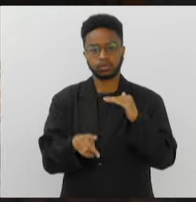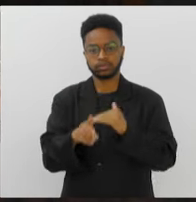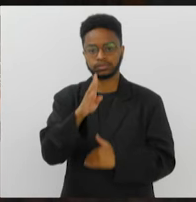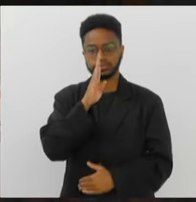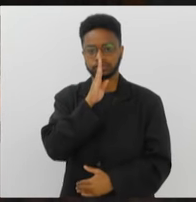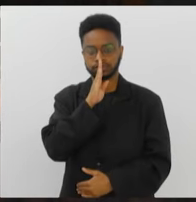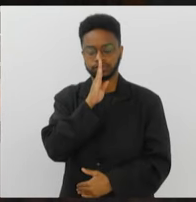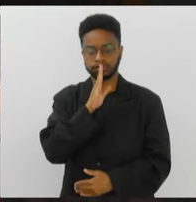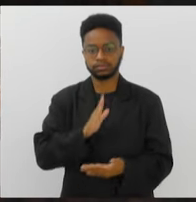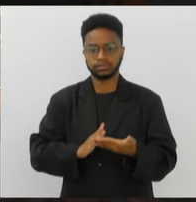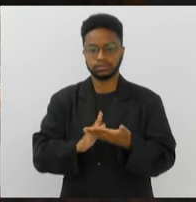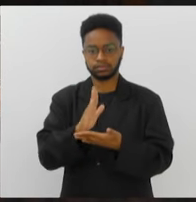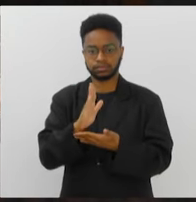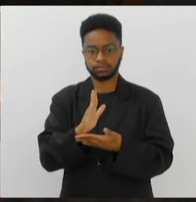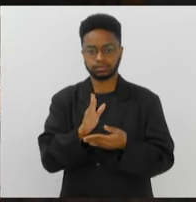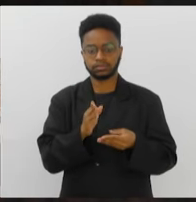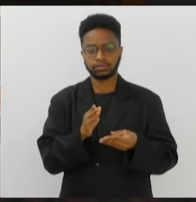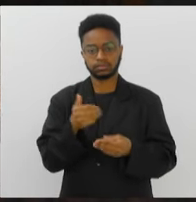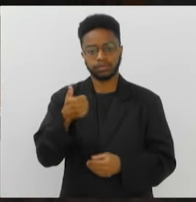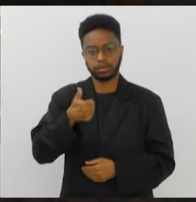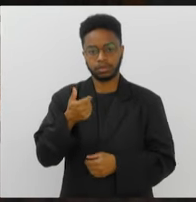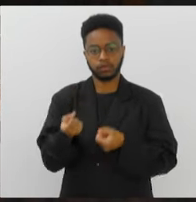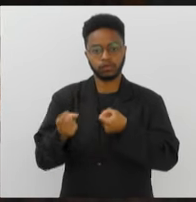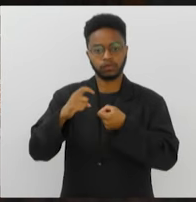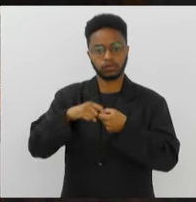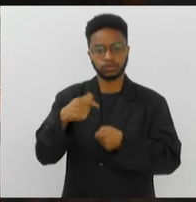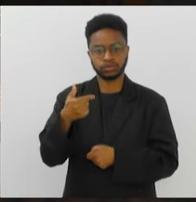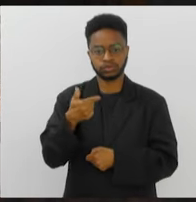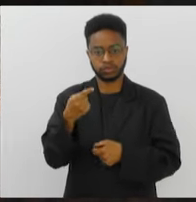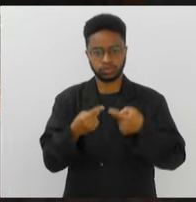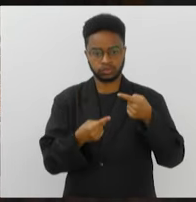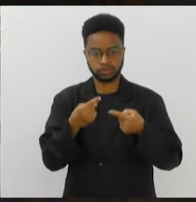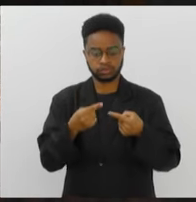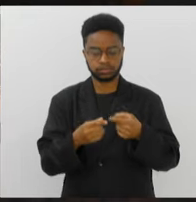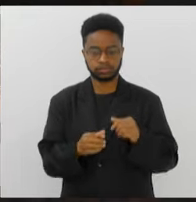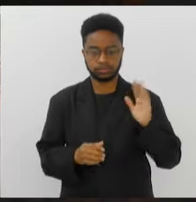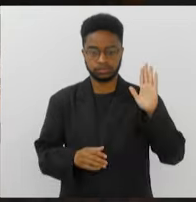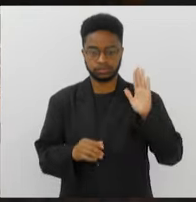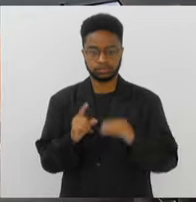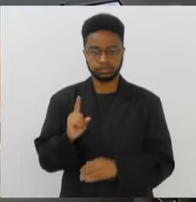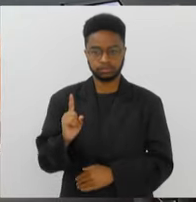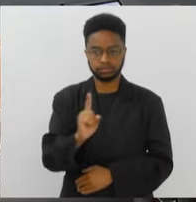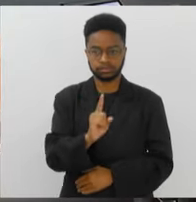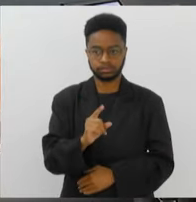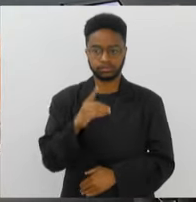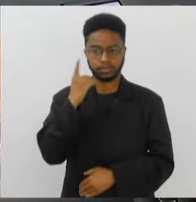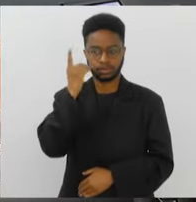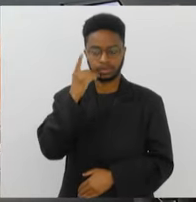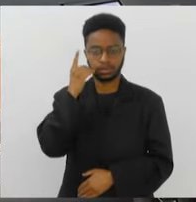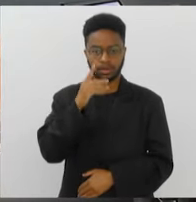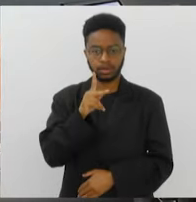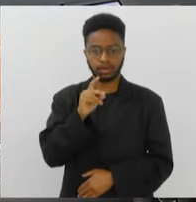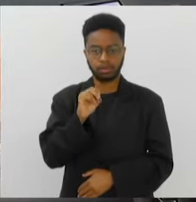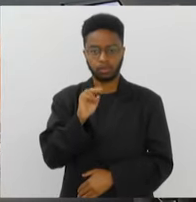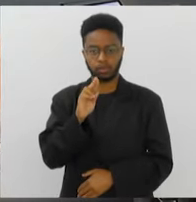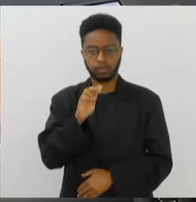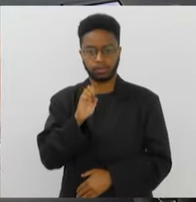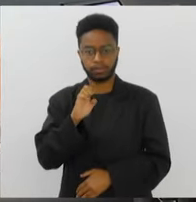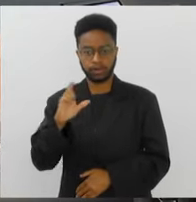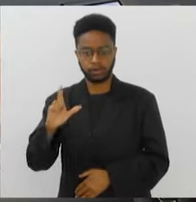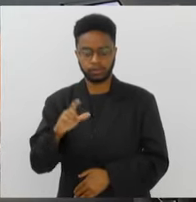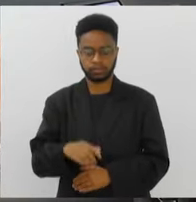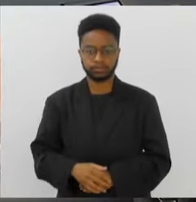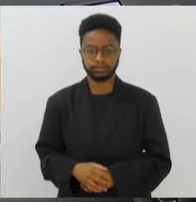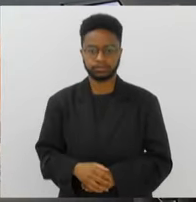como estão. Aprovado em primeira e retorna em segunda. Pela ordem, presidente. Deputado Paul Bell.